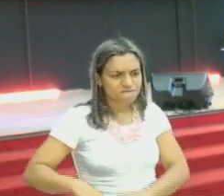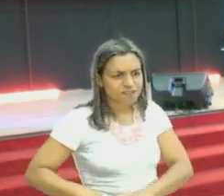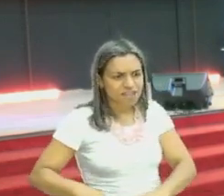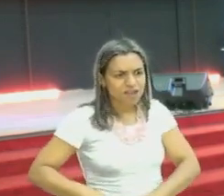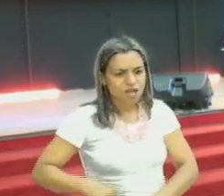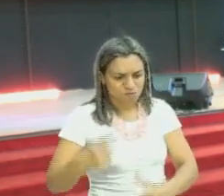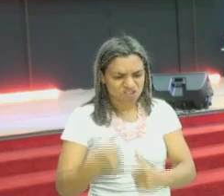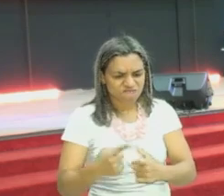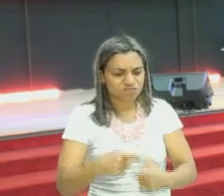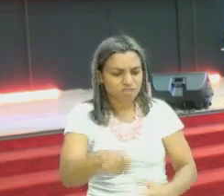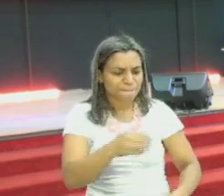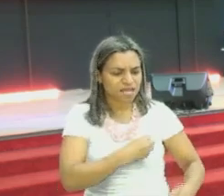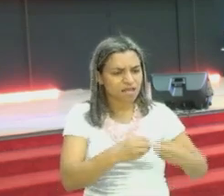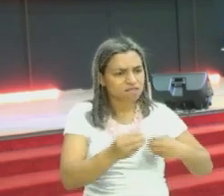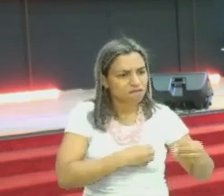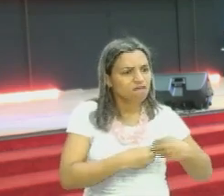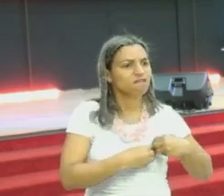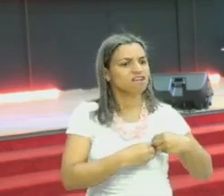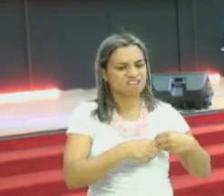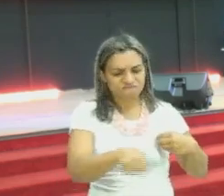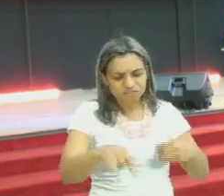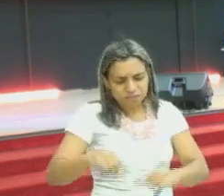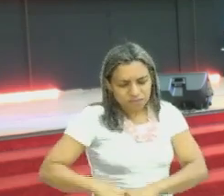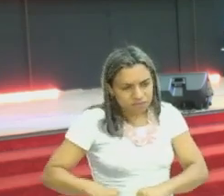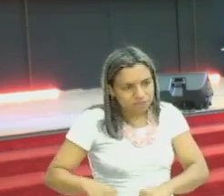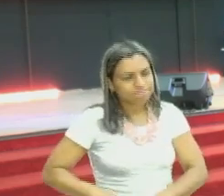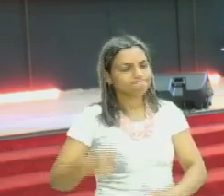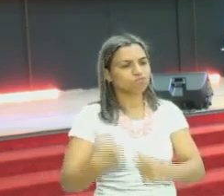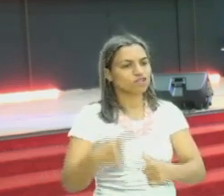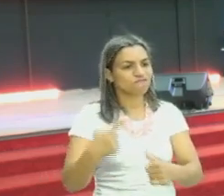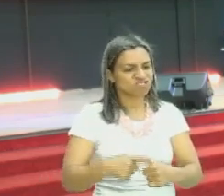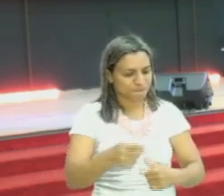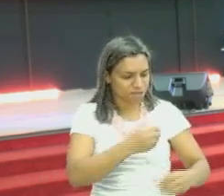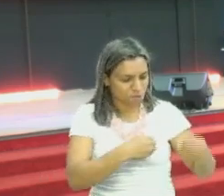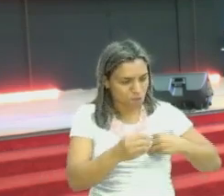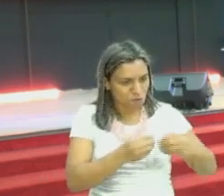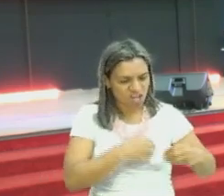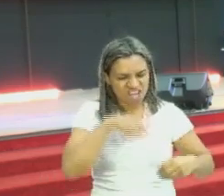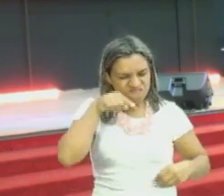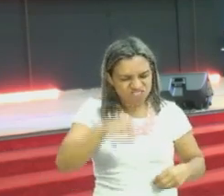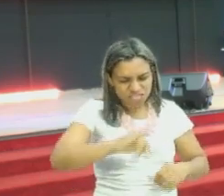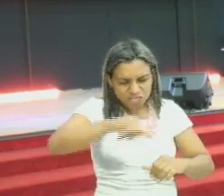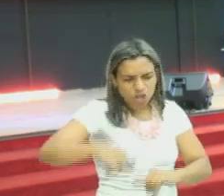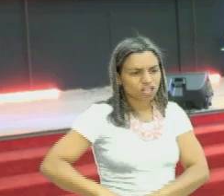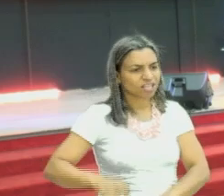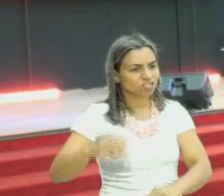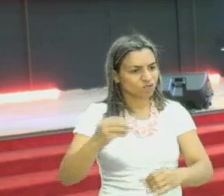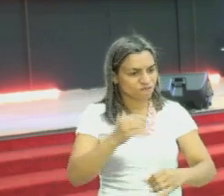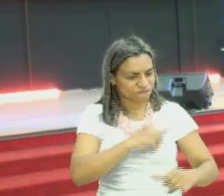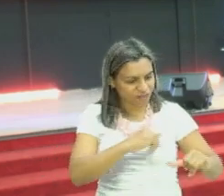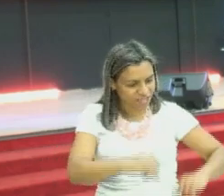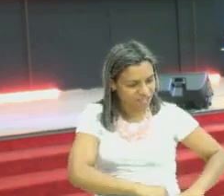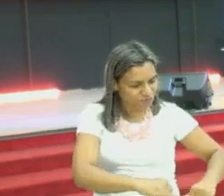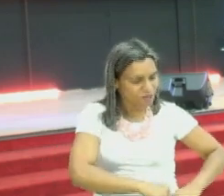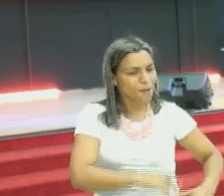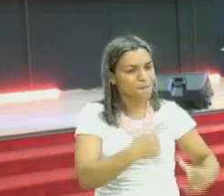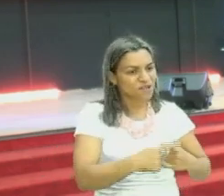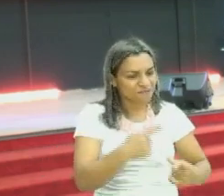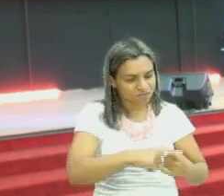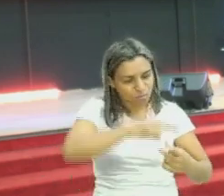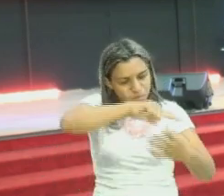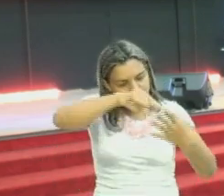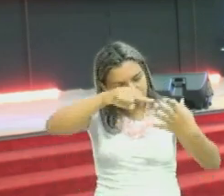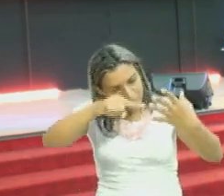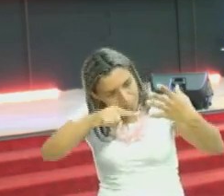você é pecador. Você está sofrendo porque você pecou. Você está sofrendo porque você fez isso, você fez